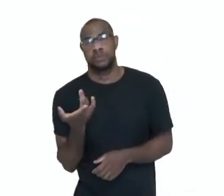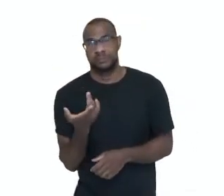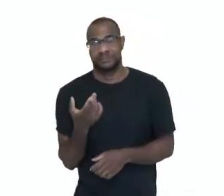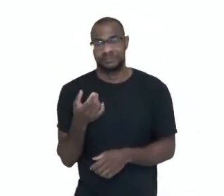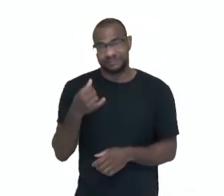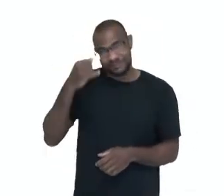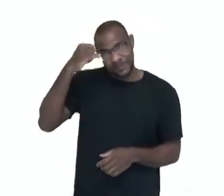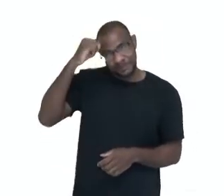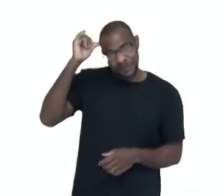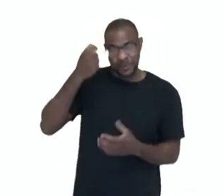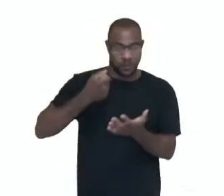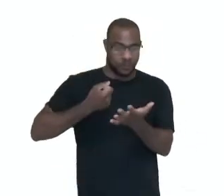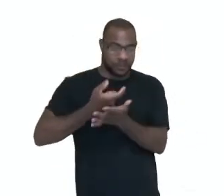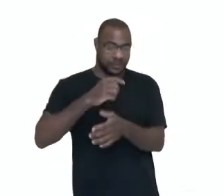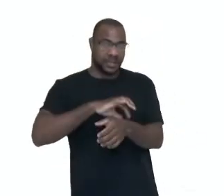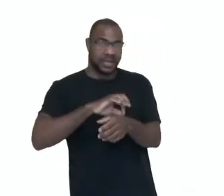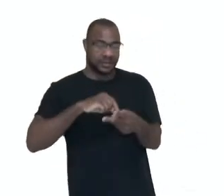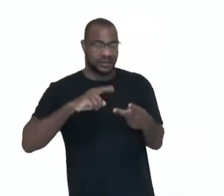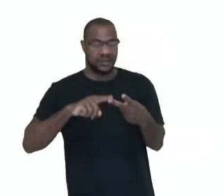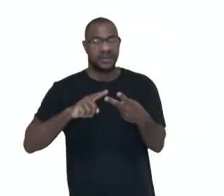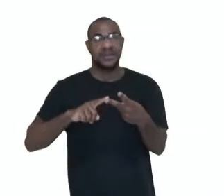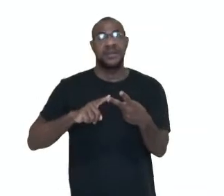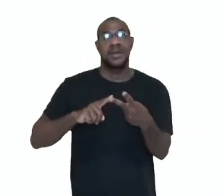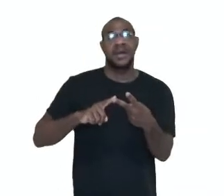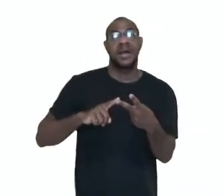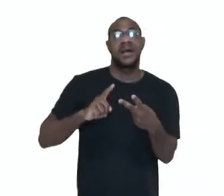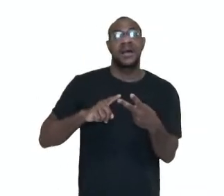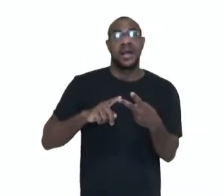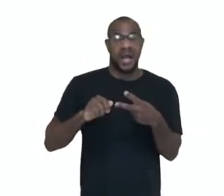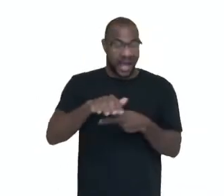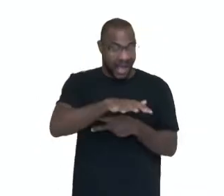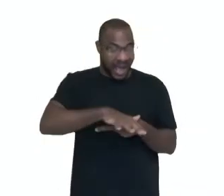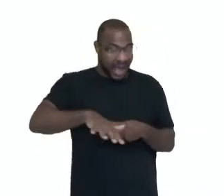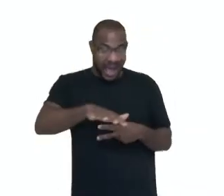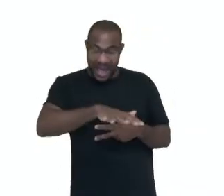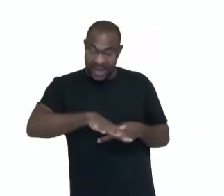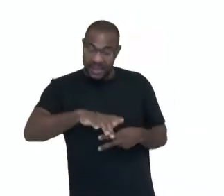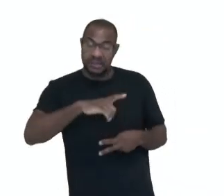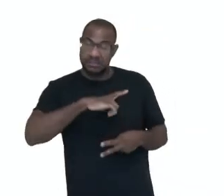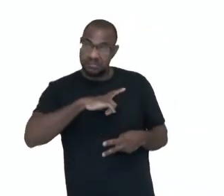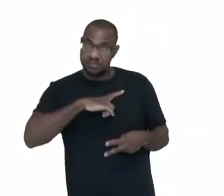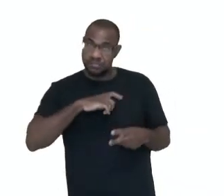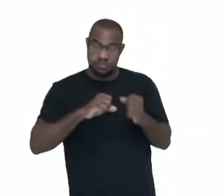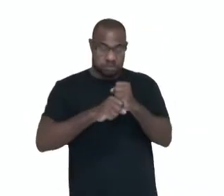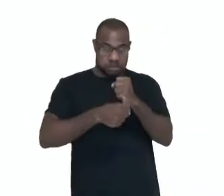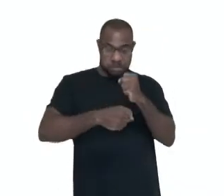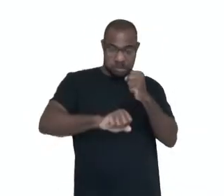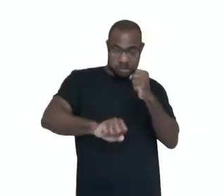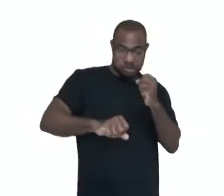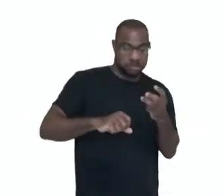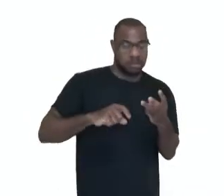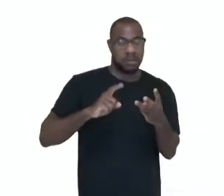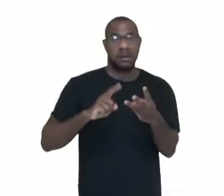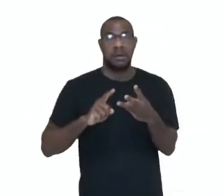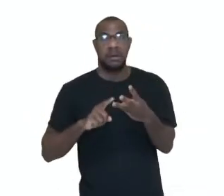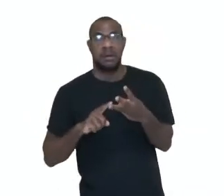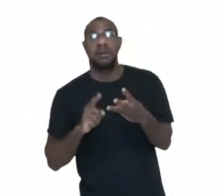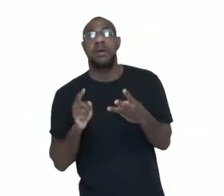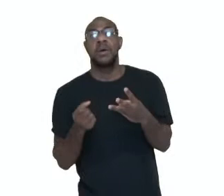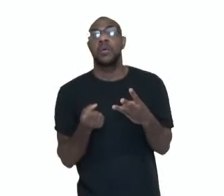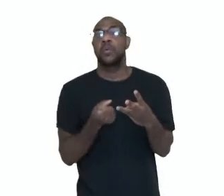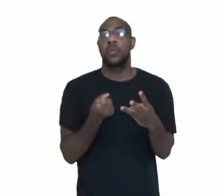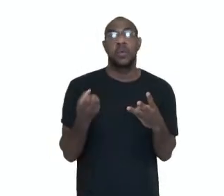de gado produzida, quantidade de área ocupada em termos de hectares, a quantidade